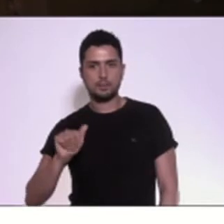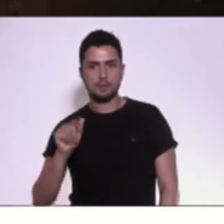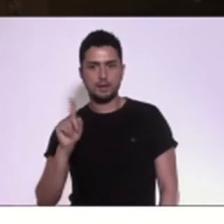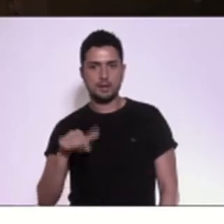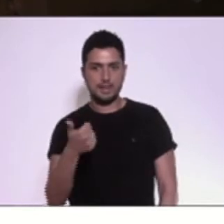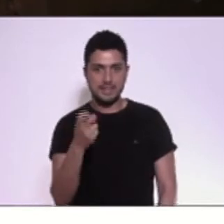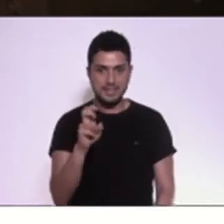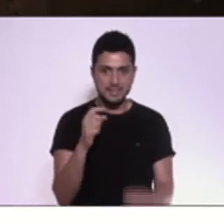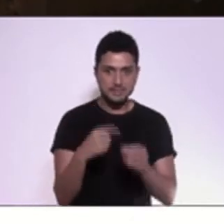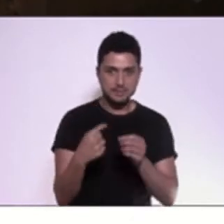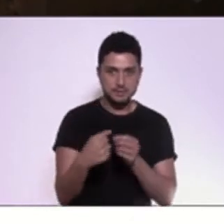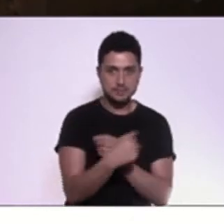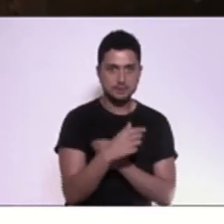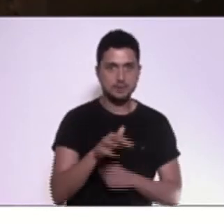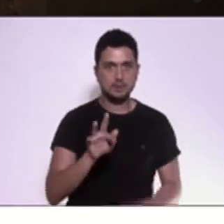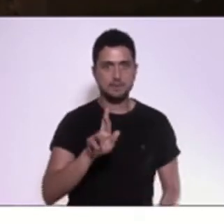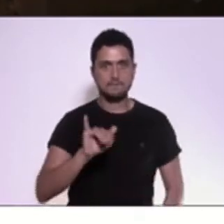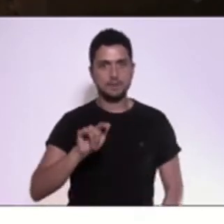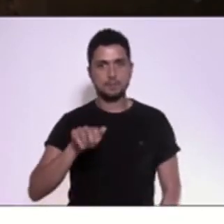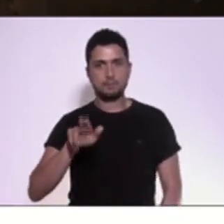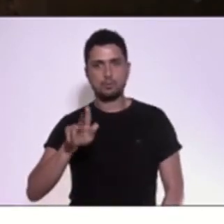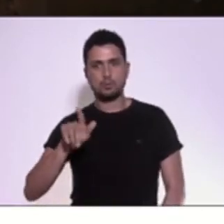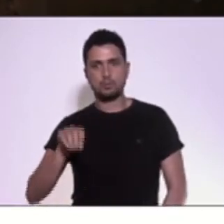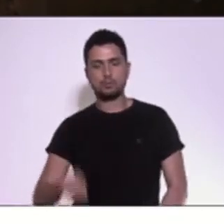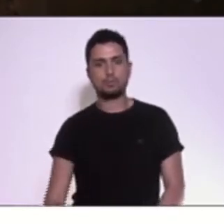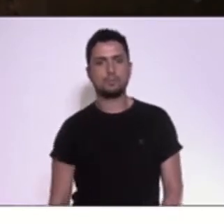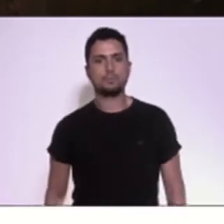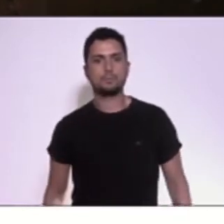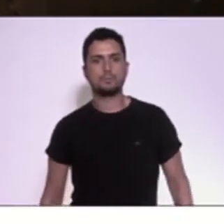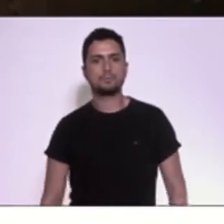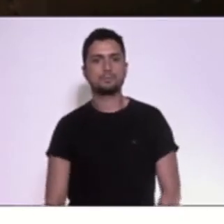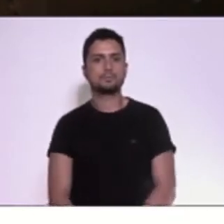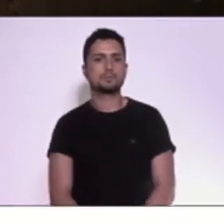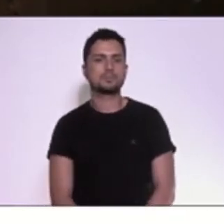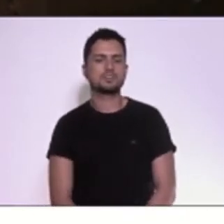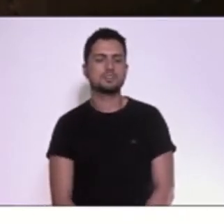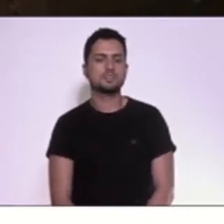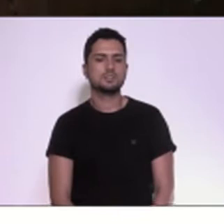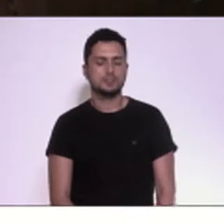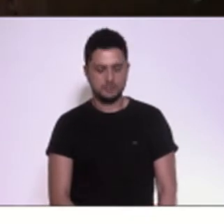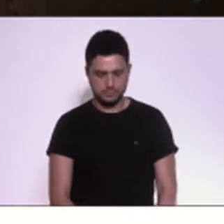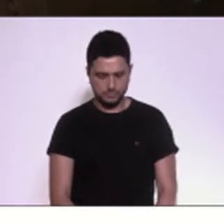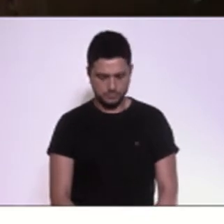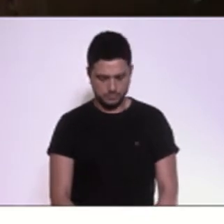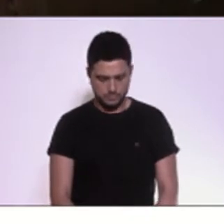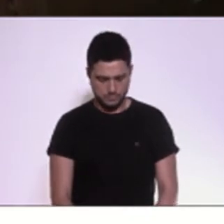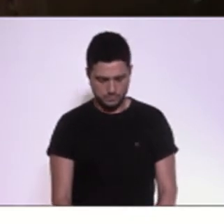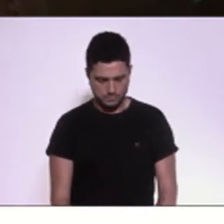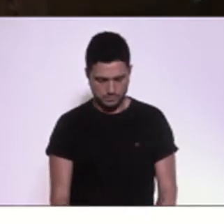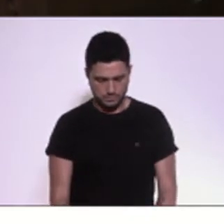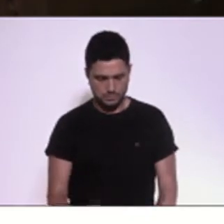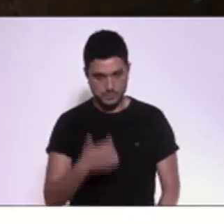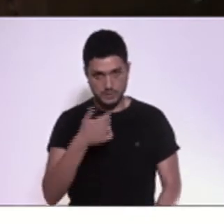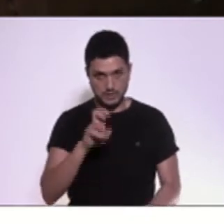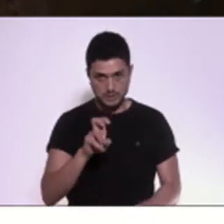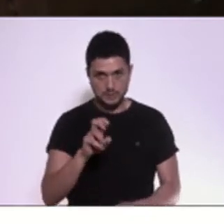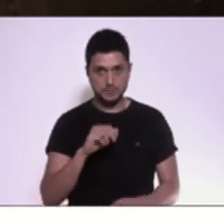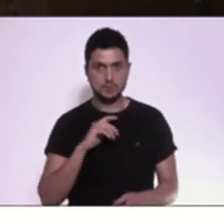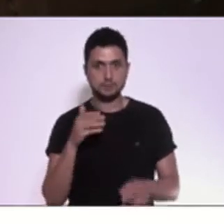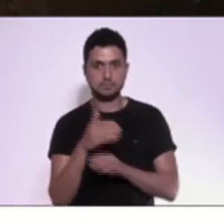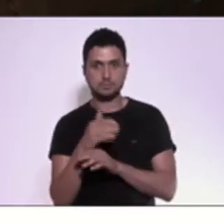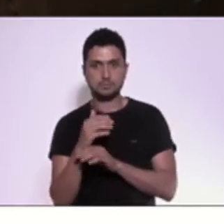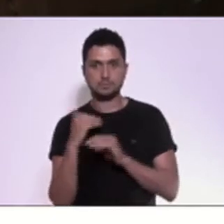agora, Friburgo, todos os 15 municípios que fazem parte do Conest.